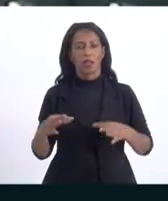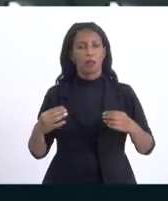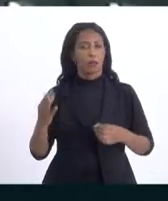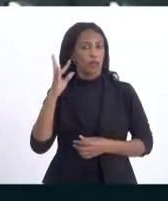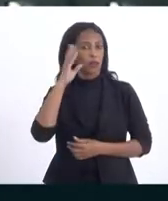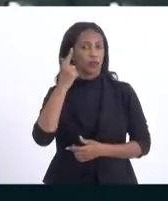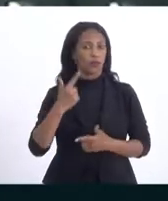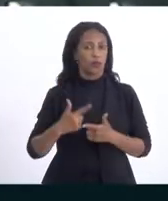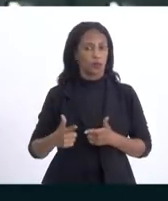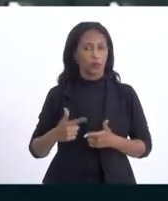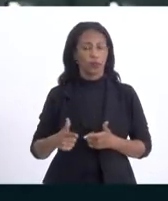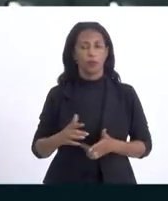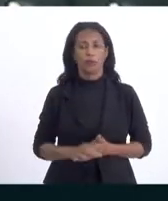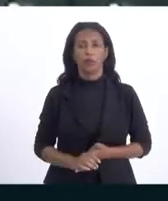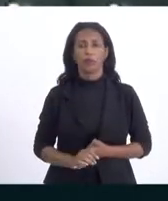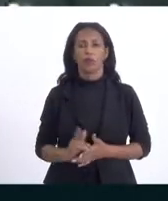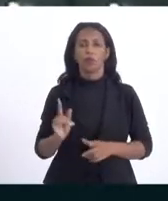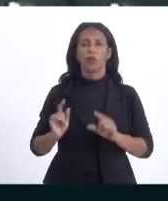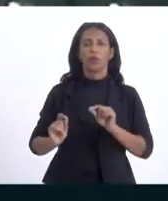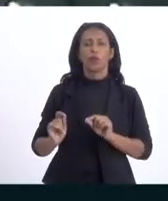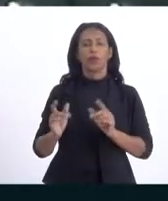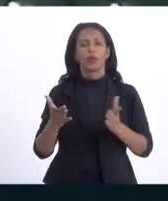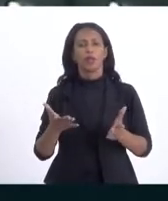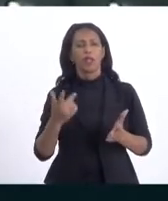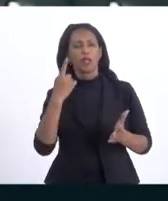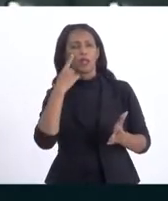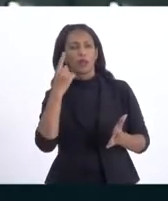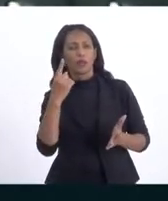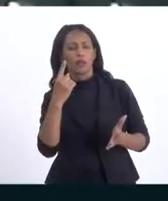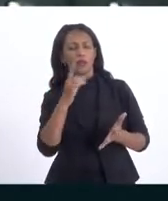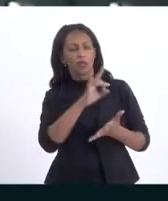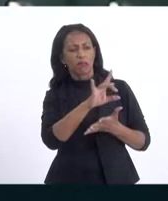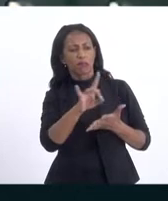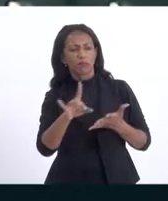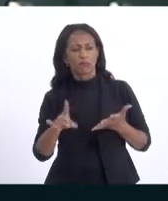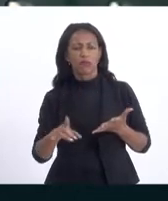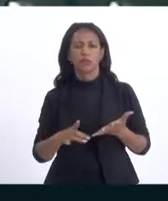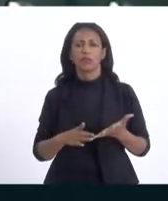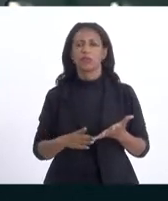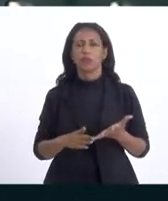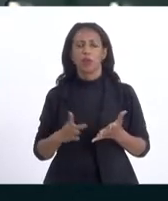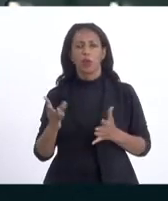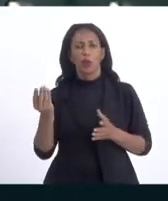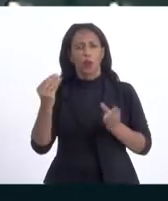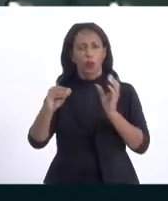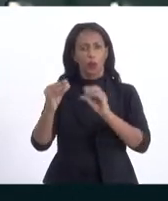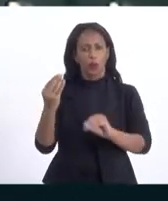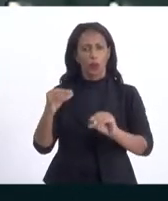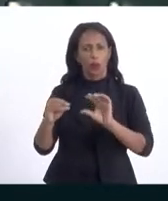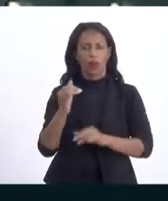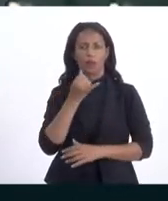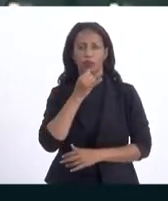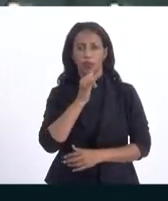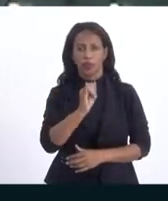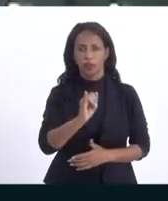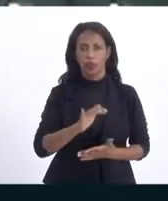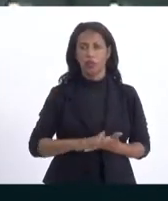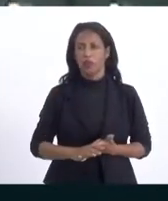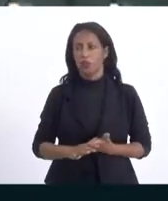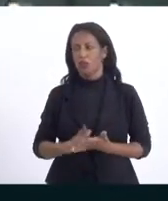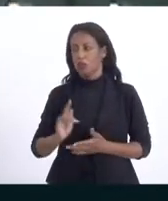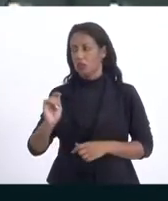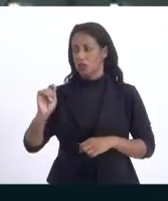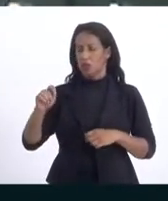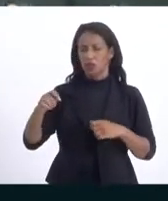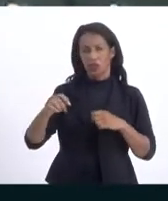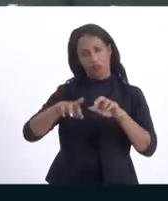problema. Ouvi aí das questões, acho que são questões colocadas, a questão da energia, estradas vicinais, etc.